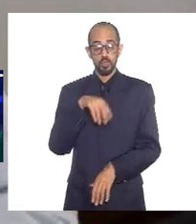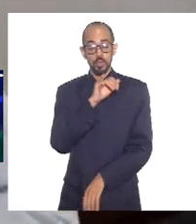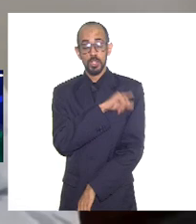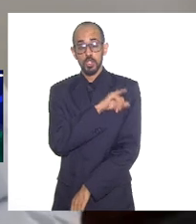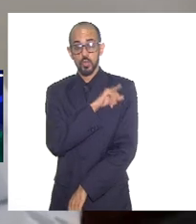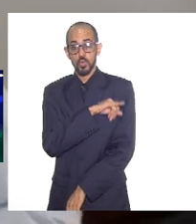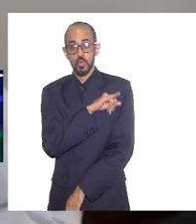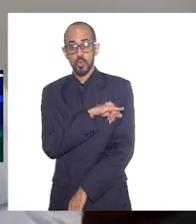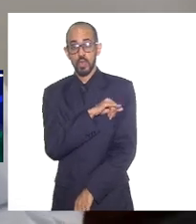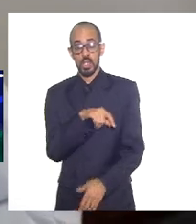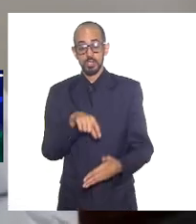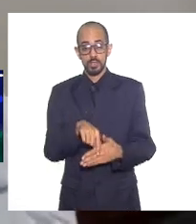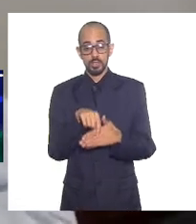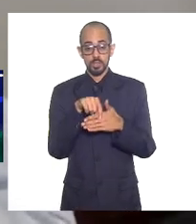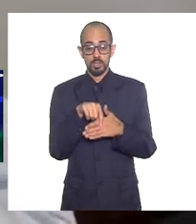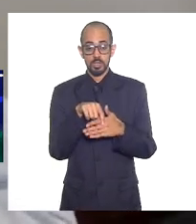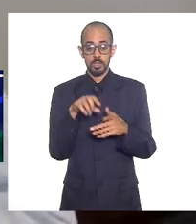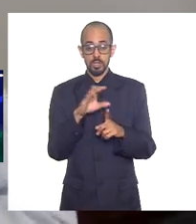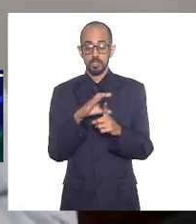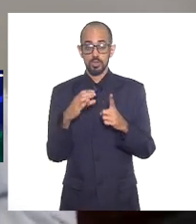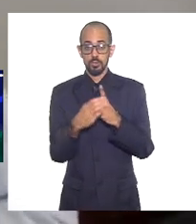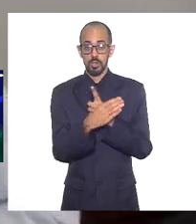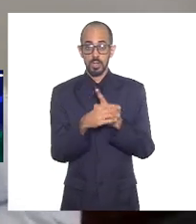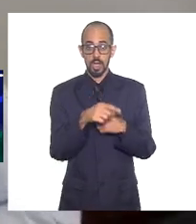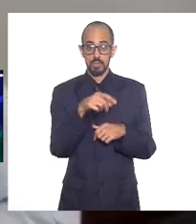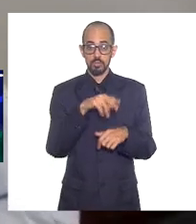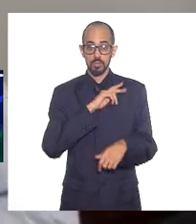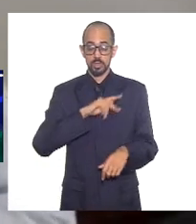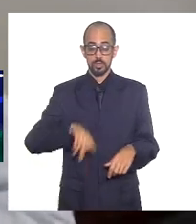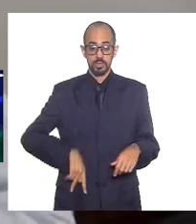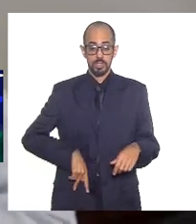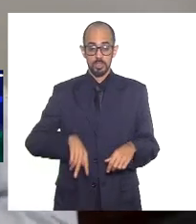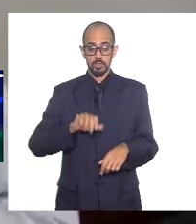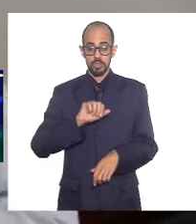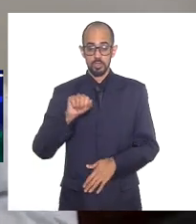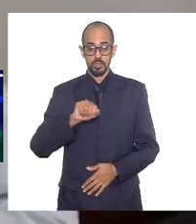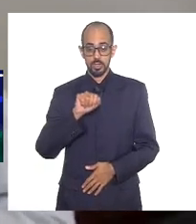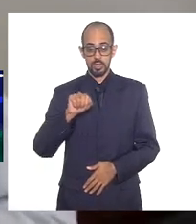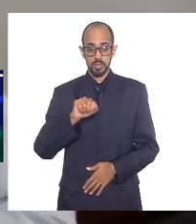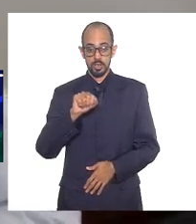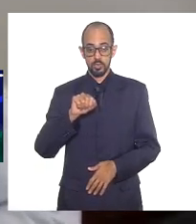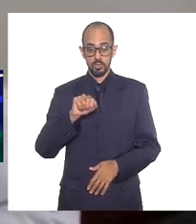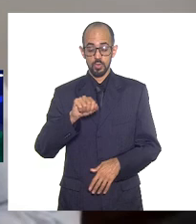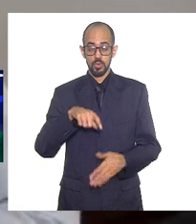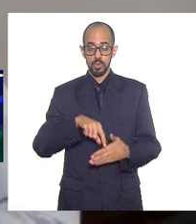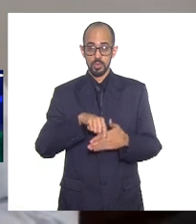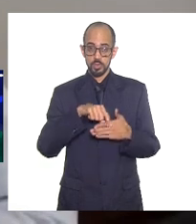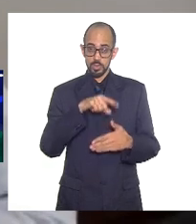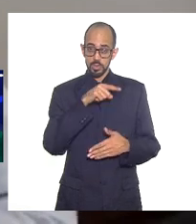comunitários, presidentes de associações, dirigentes de coletivos, enfim, também têm